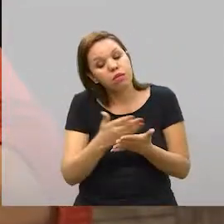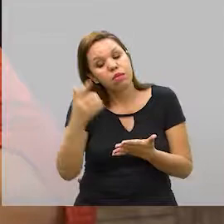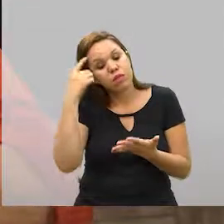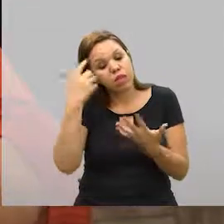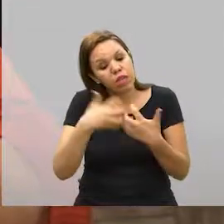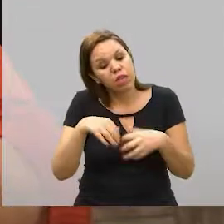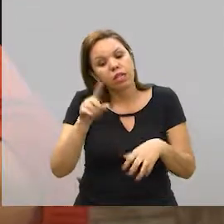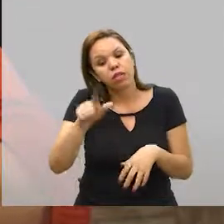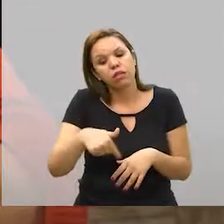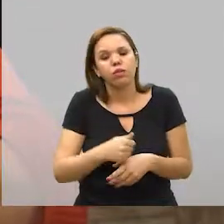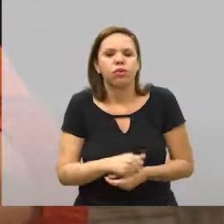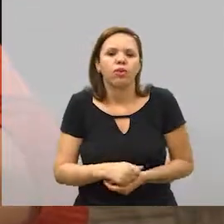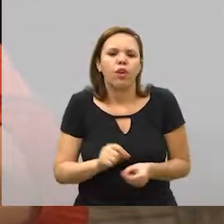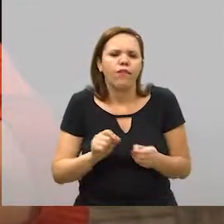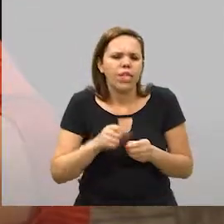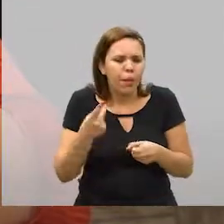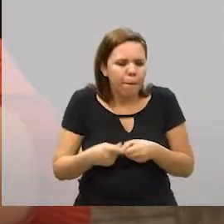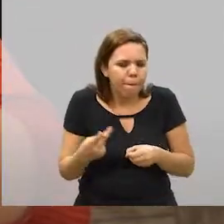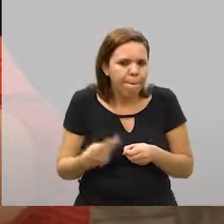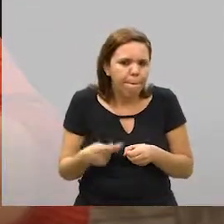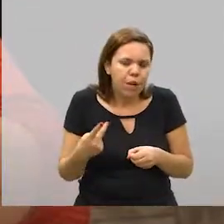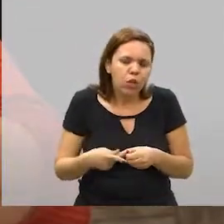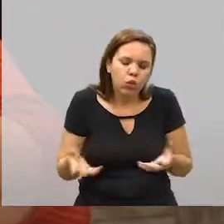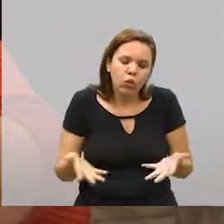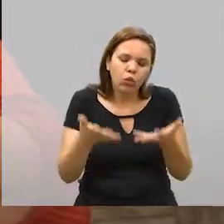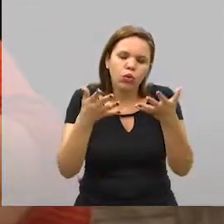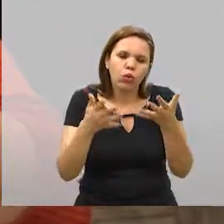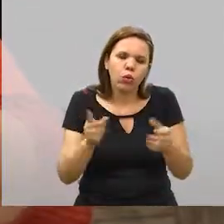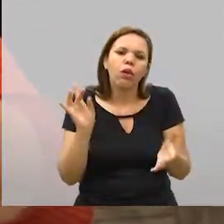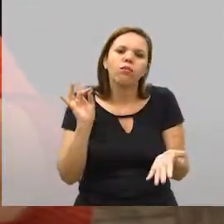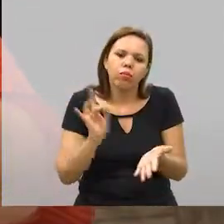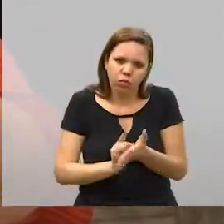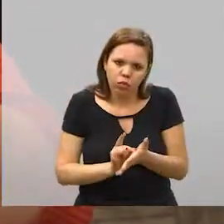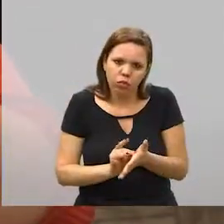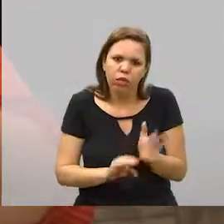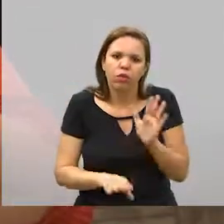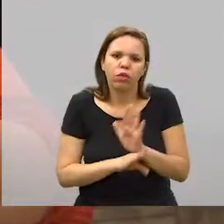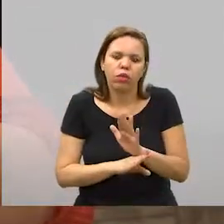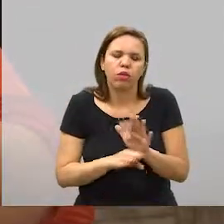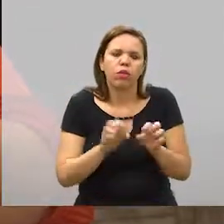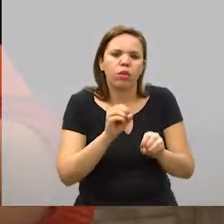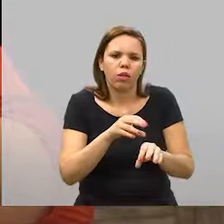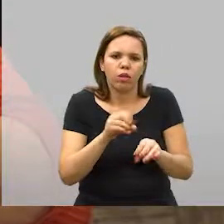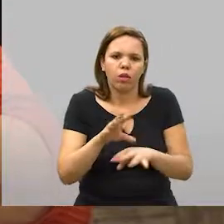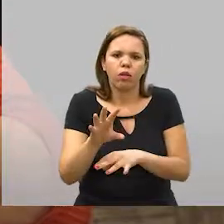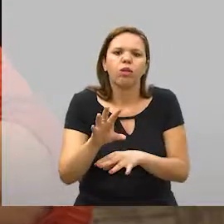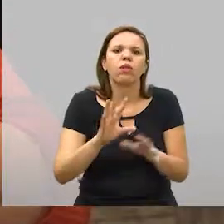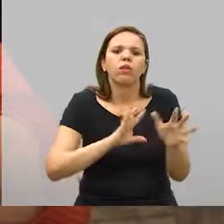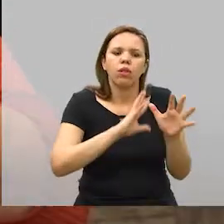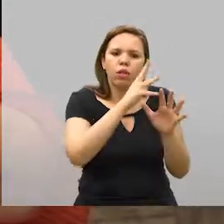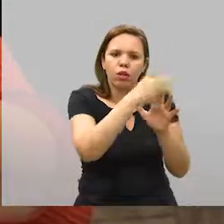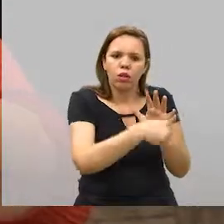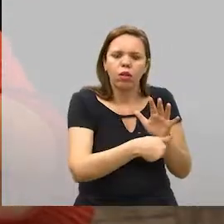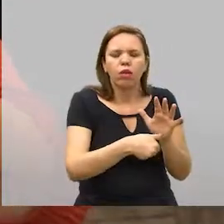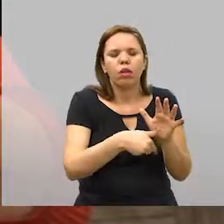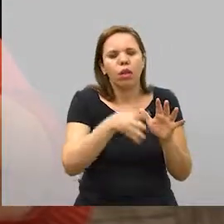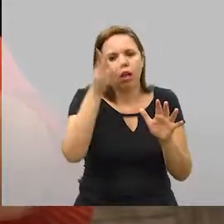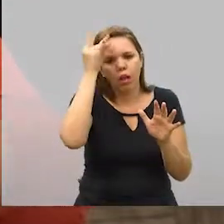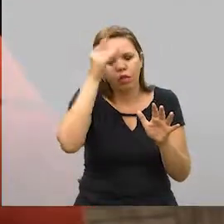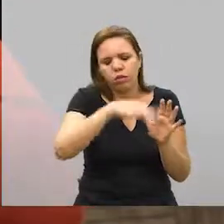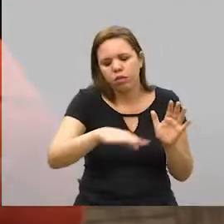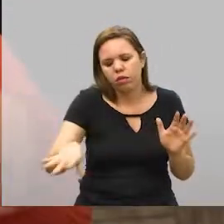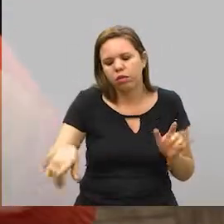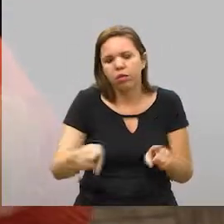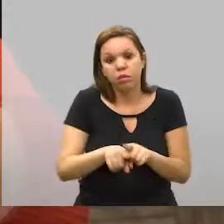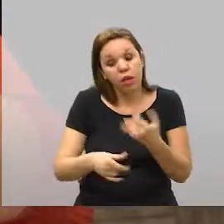gente está começando a pensar nisso, em fazer produtos que sejam realmente relevantes, tanto para a educação ambiental das